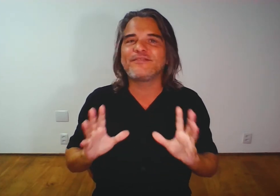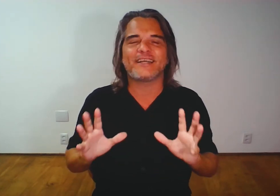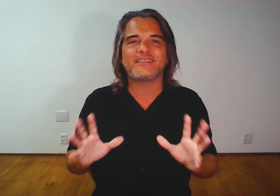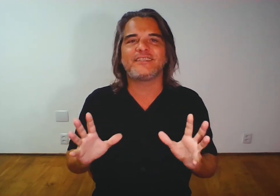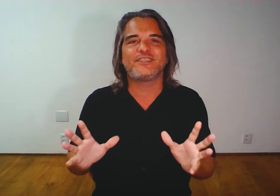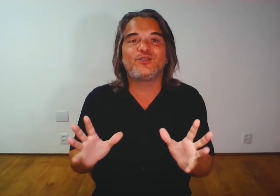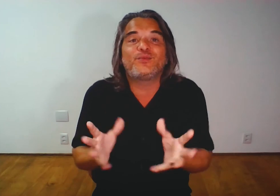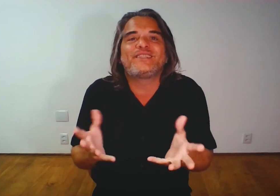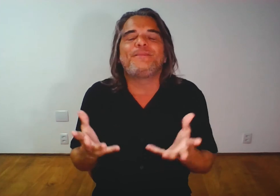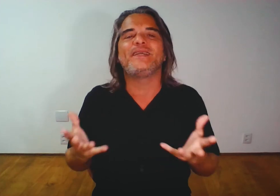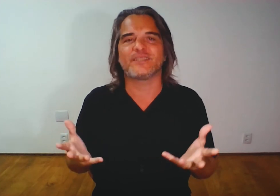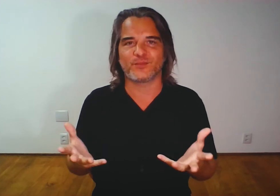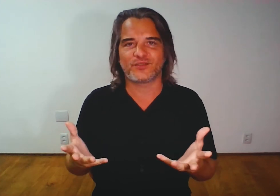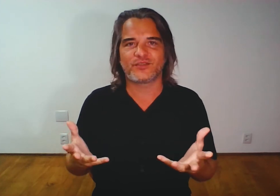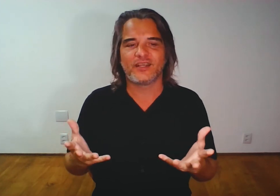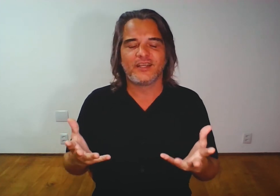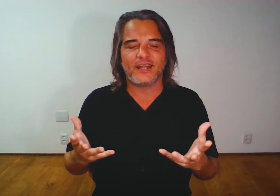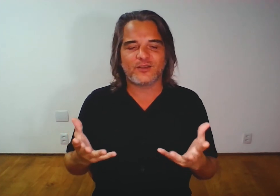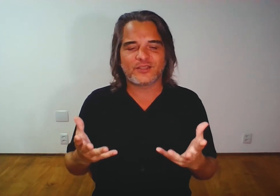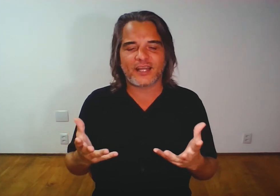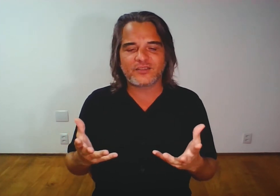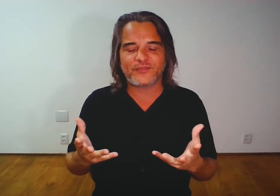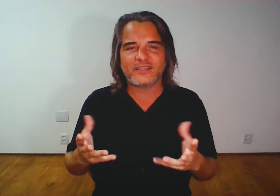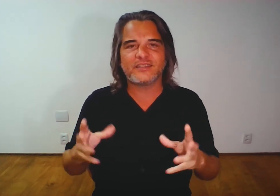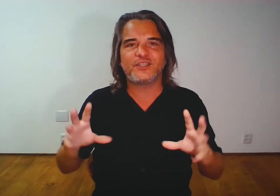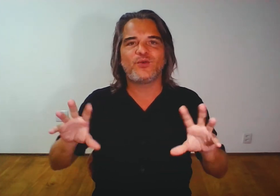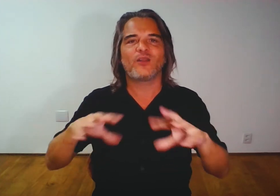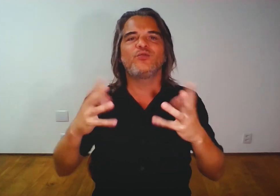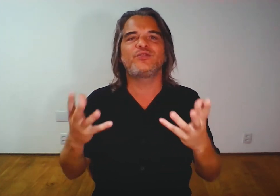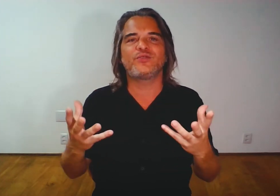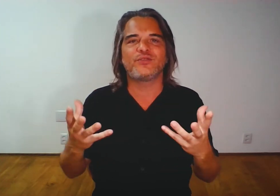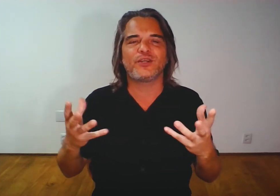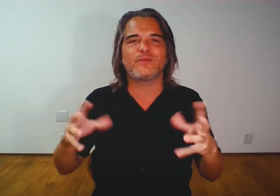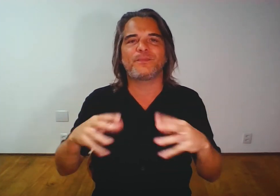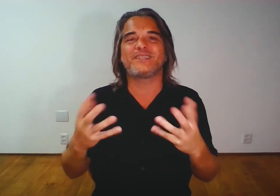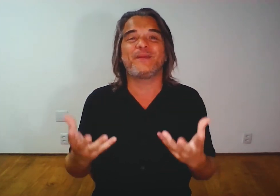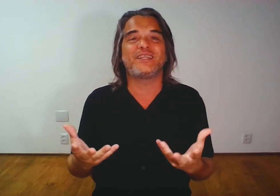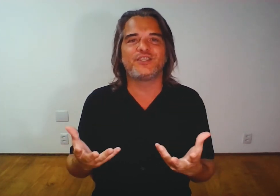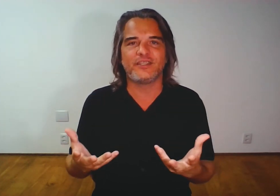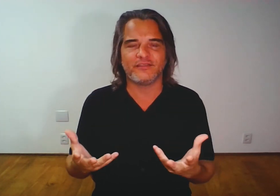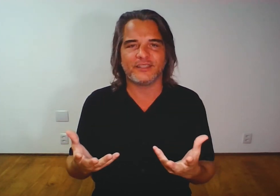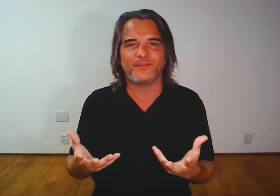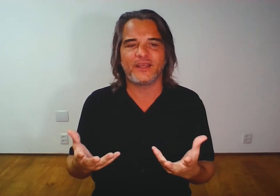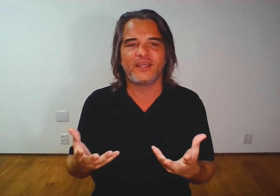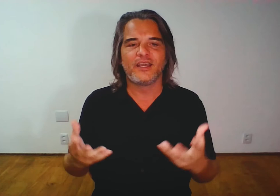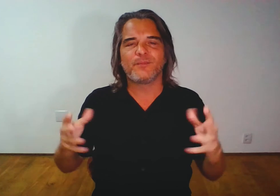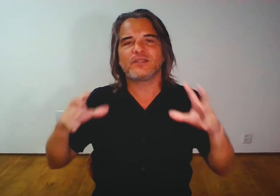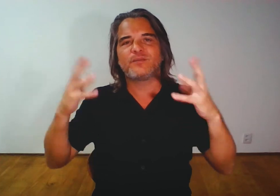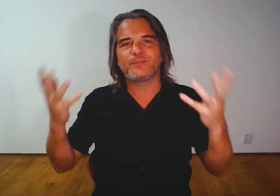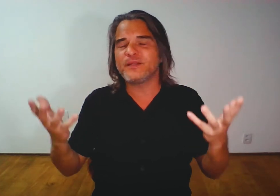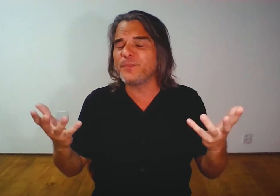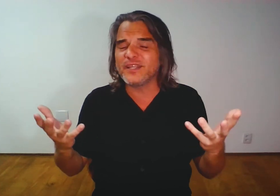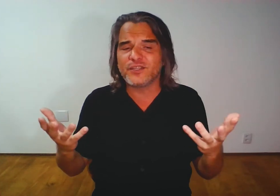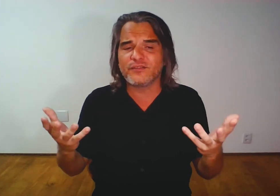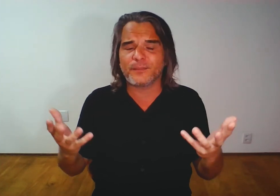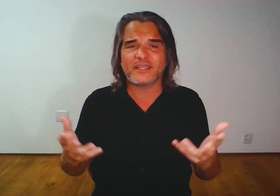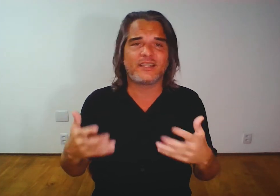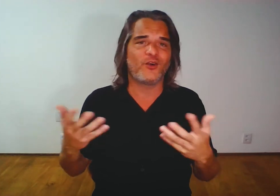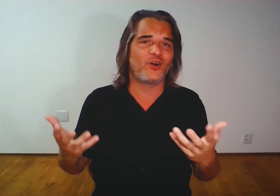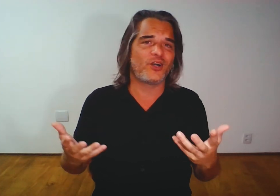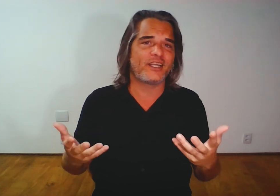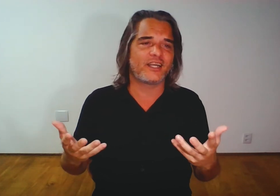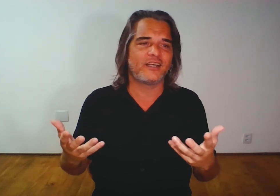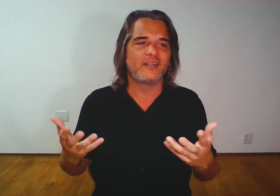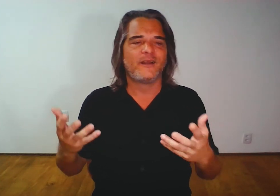dados não fazem sentido por si mesmos. Os dados fazem sentido à luz de alguma perspectiva, né? Pode ser uma perspectiva